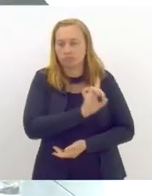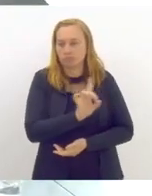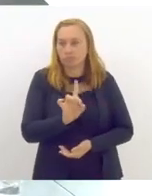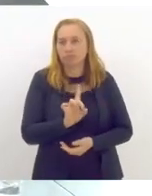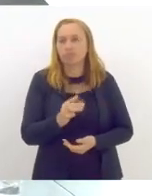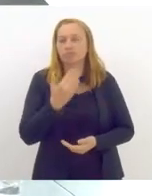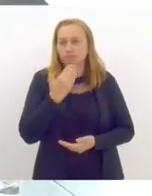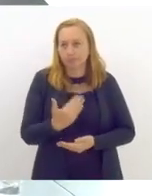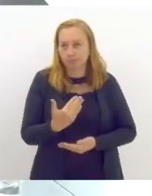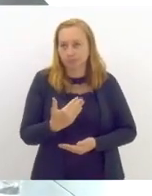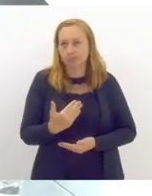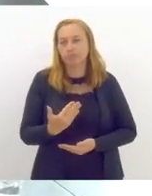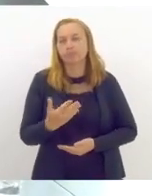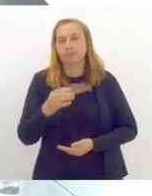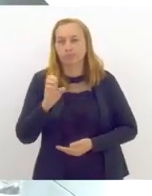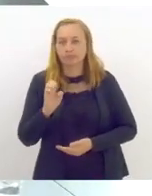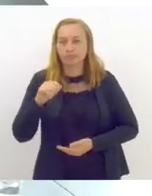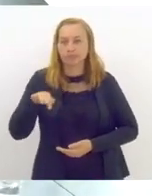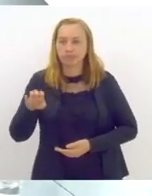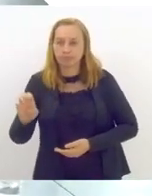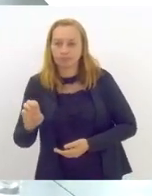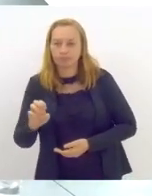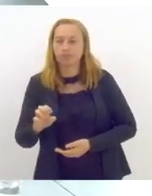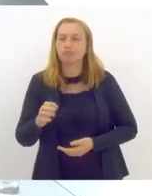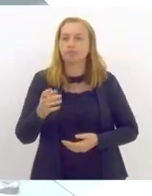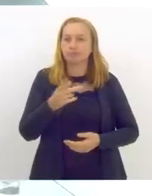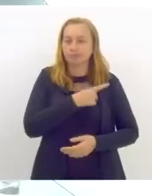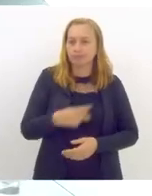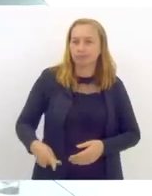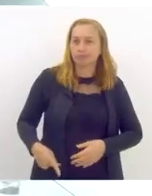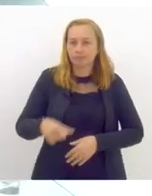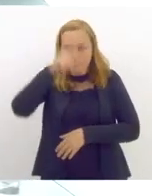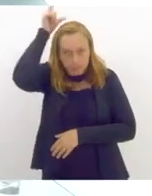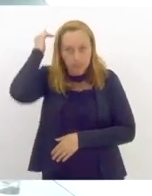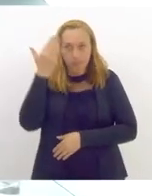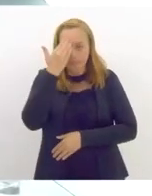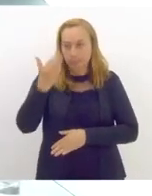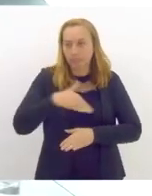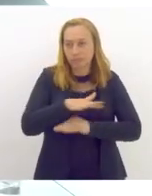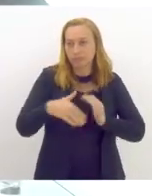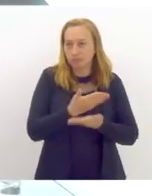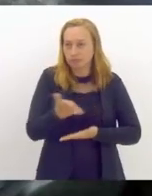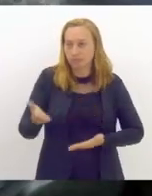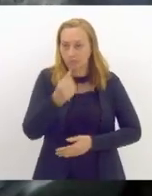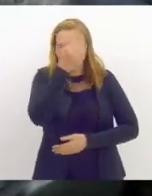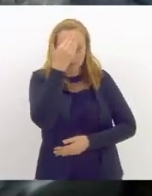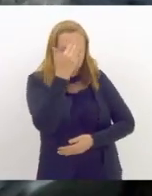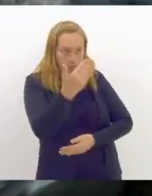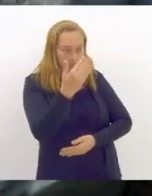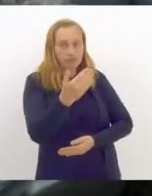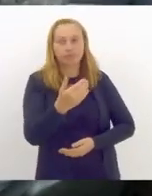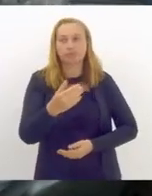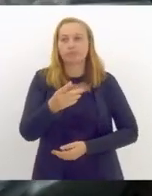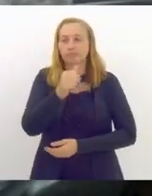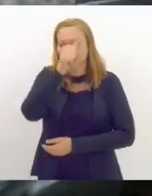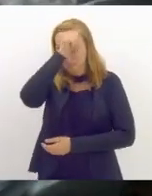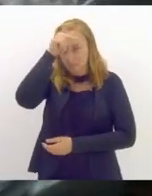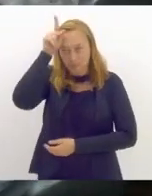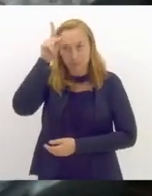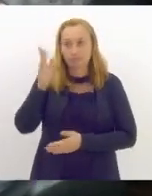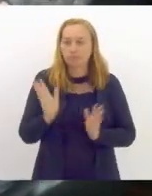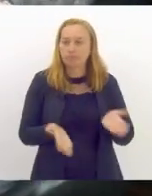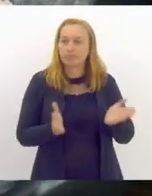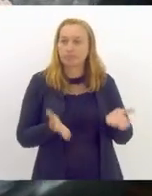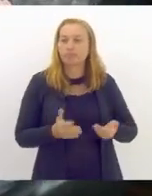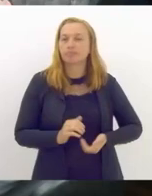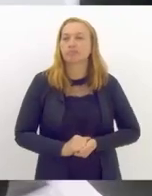esse é o meu pedido como amed presidente Luiz Paulo e mais uma vez obrigado a todos da mesa Obrigado Prefeito André português passar a